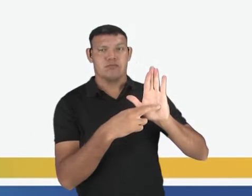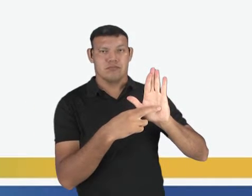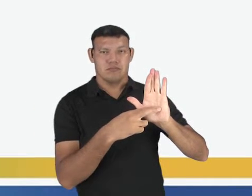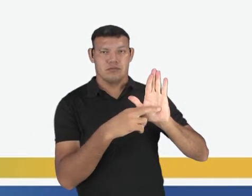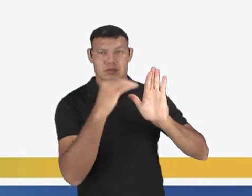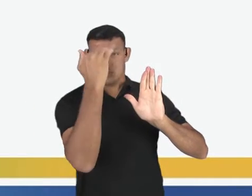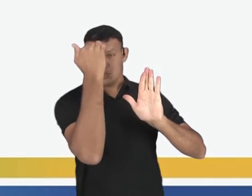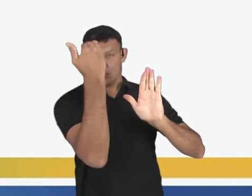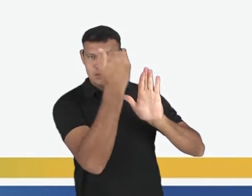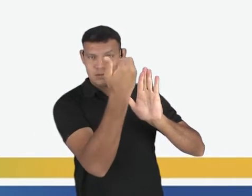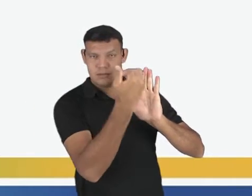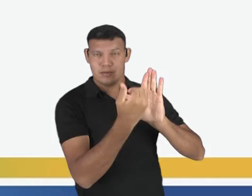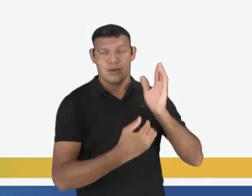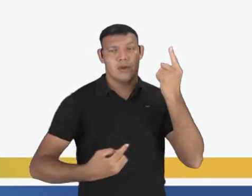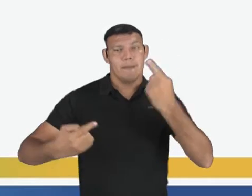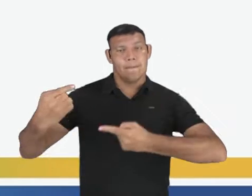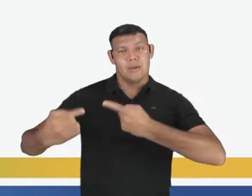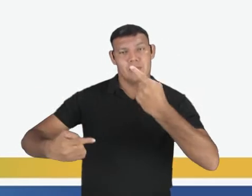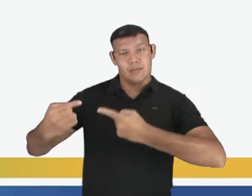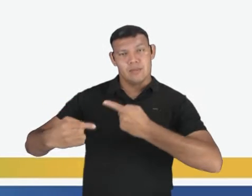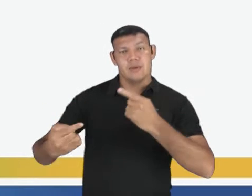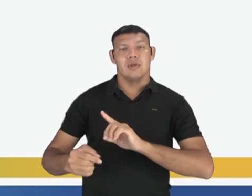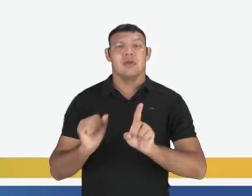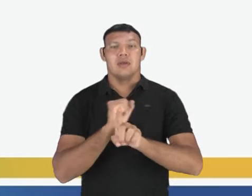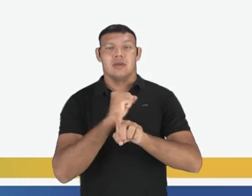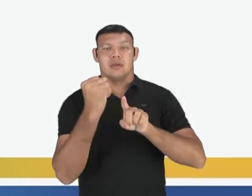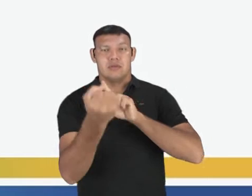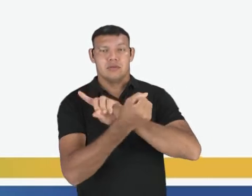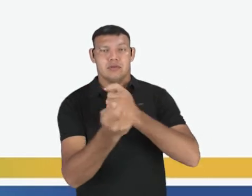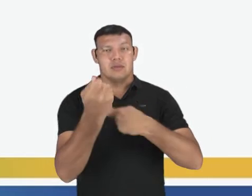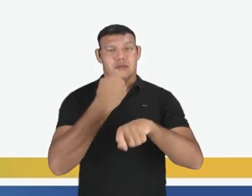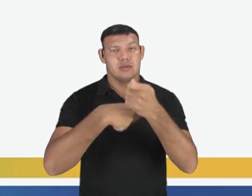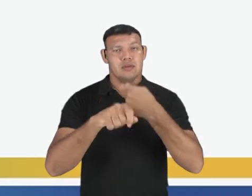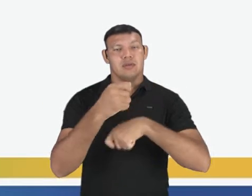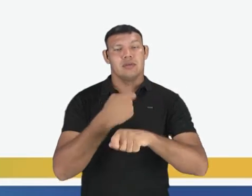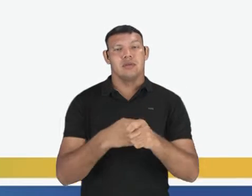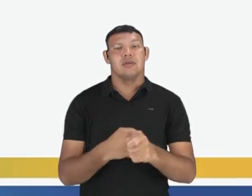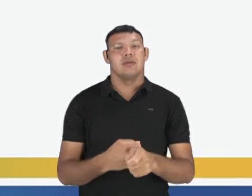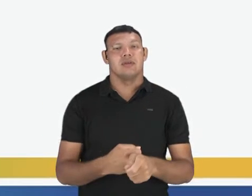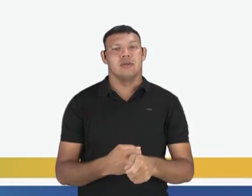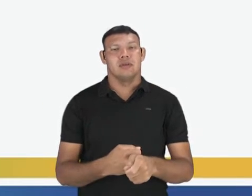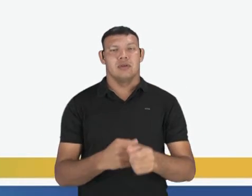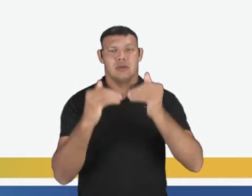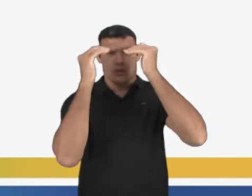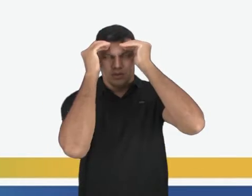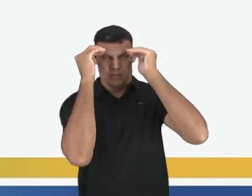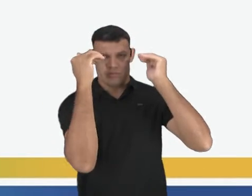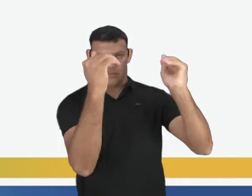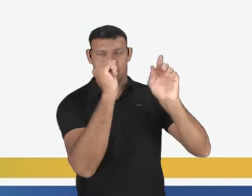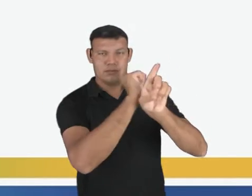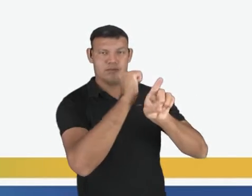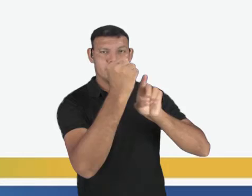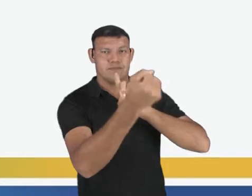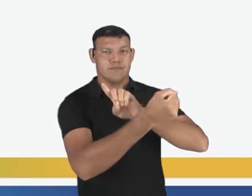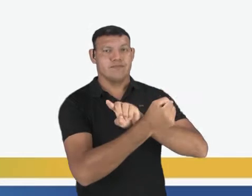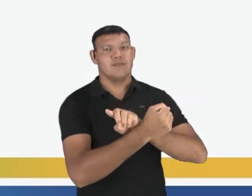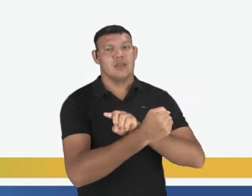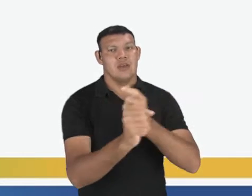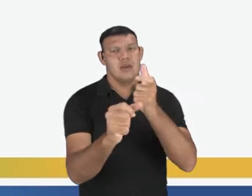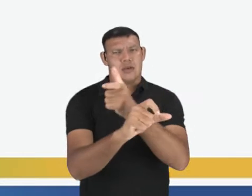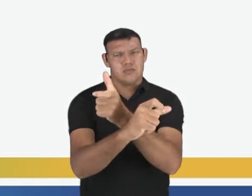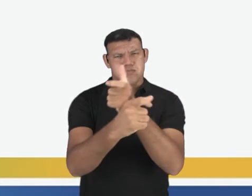normativas, políticas, econômicas e sociais que regem uma sociedade, Elas abrangem